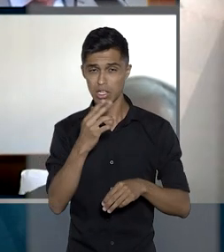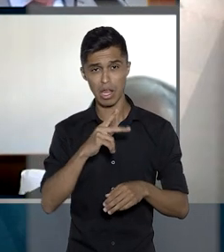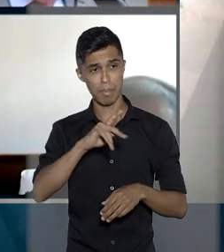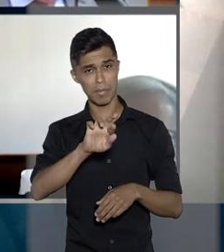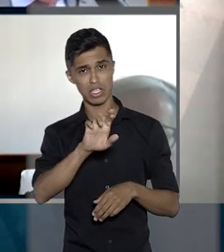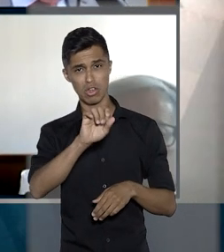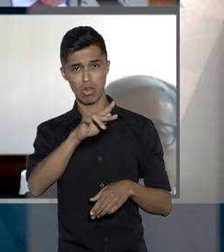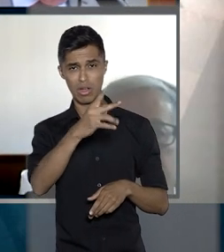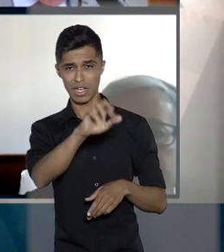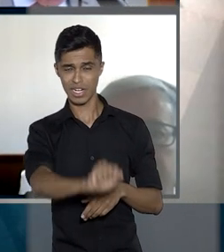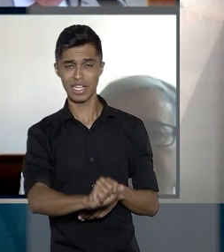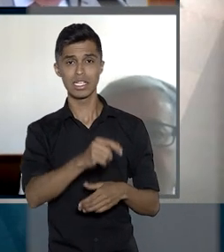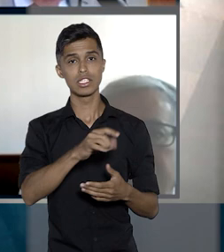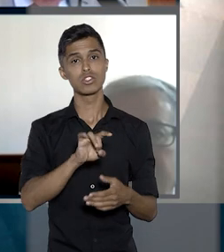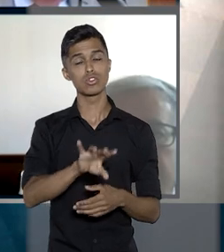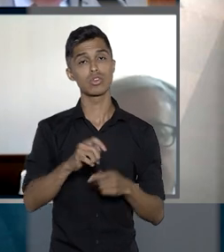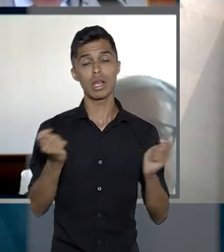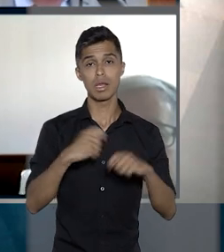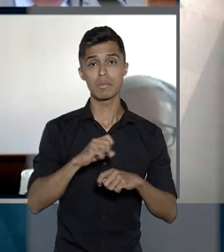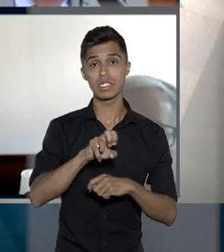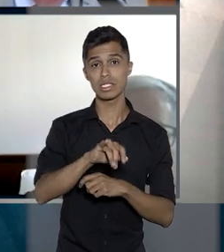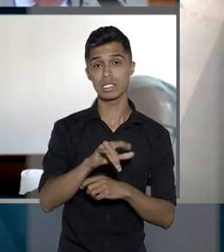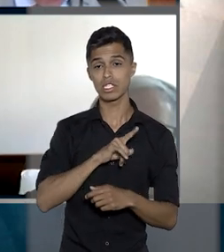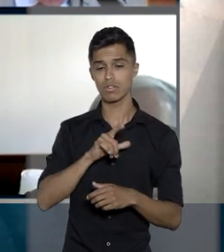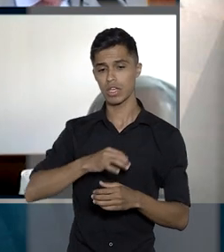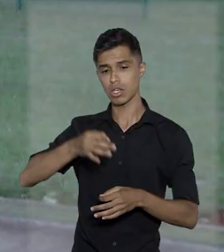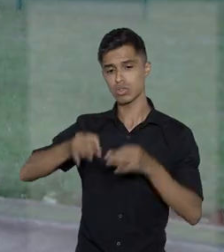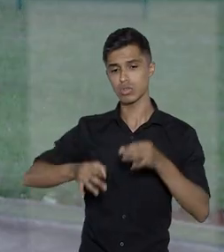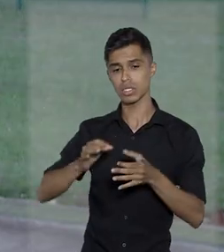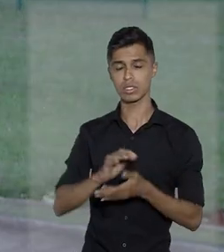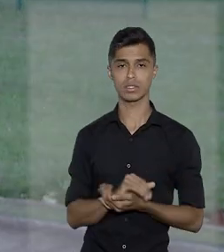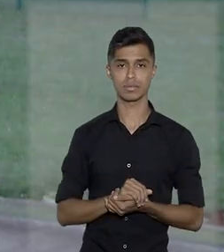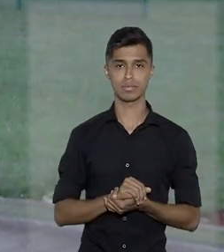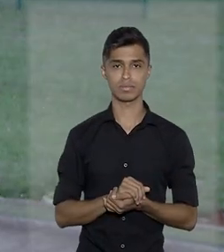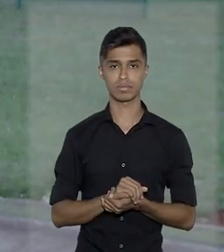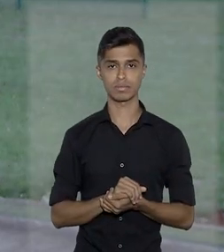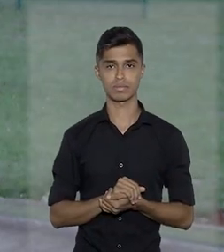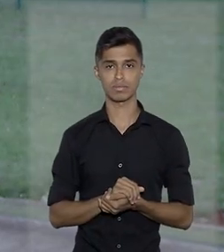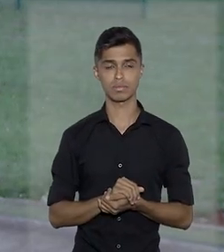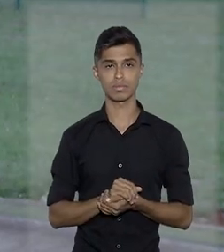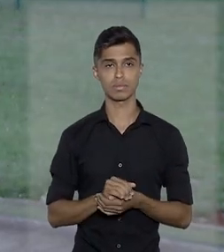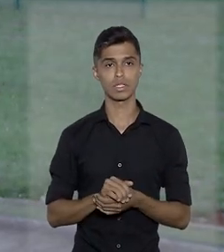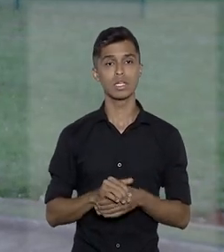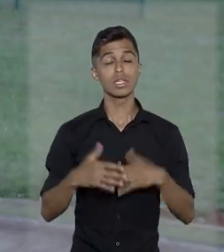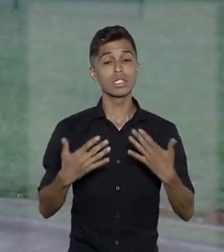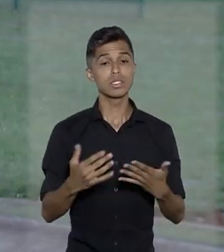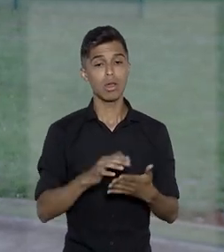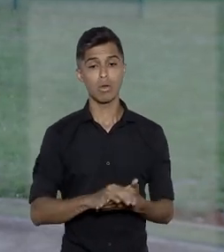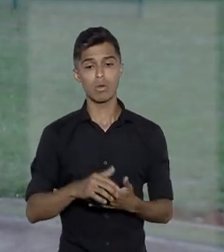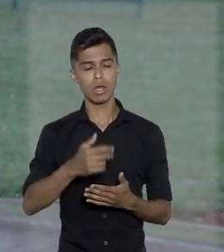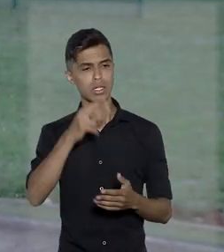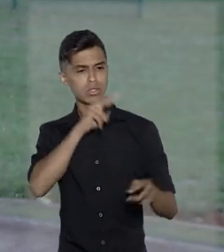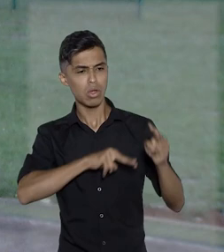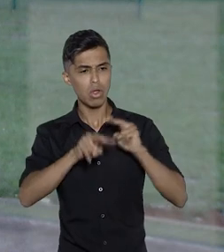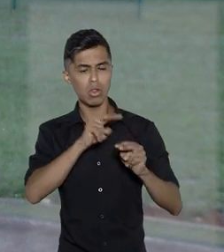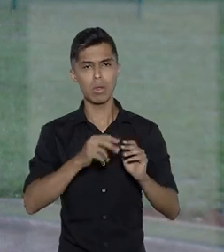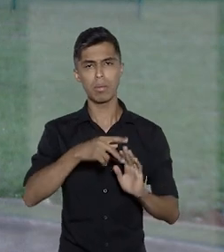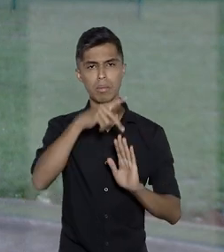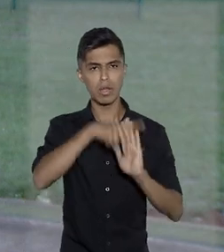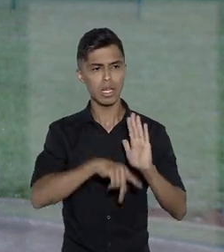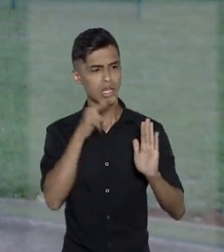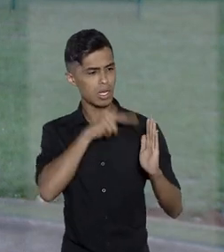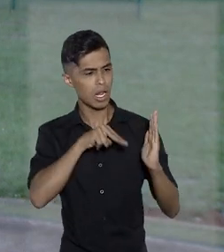só poderia ter sido decidida pelo juízo recuperacional segundo processo uma empresa de planejamento de negócios